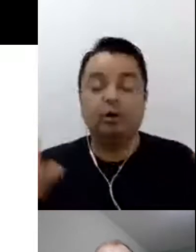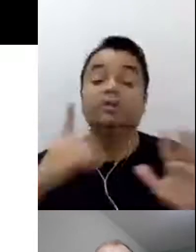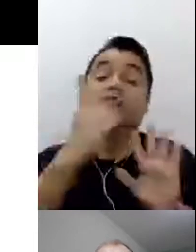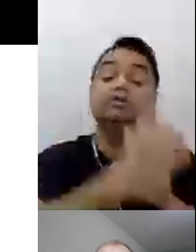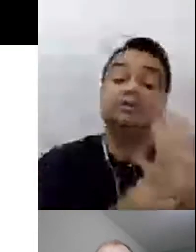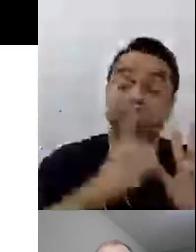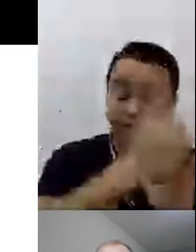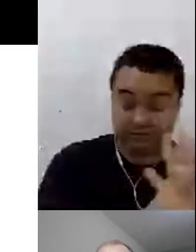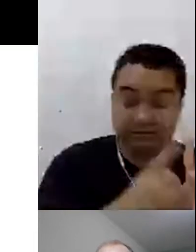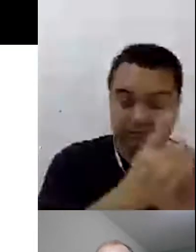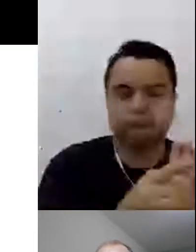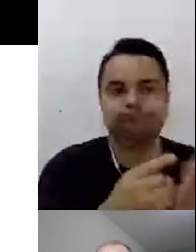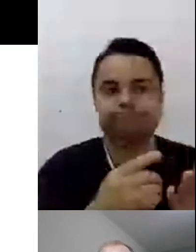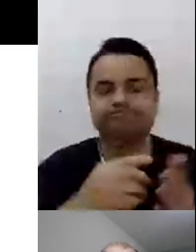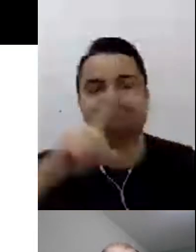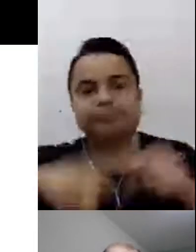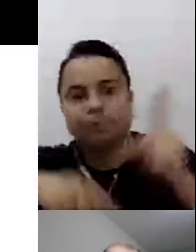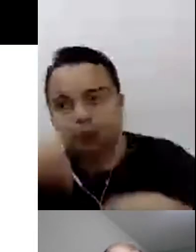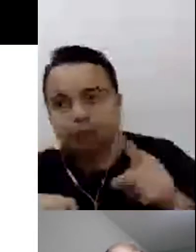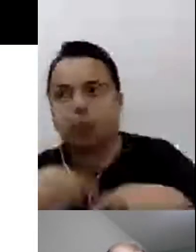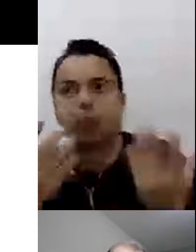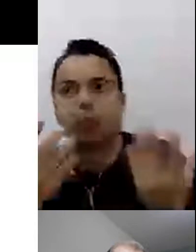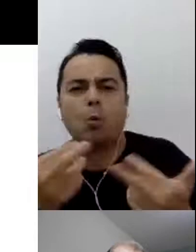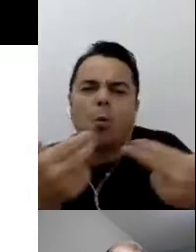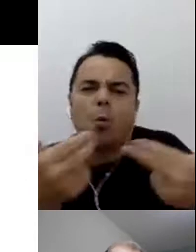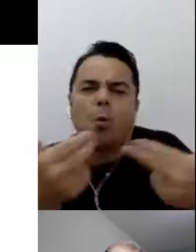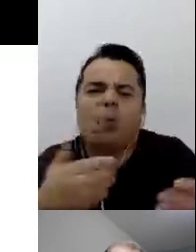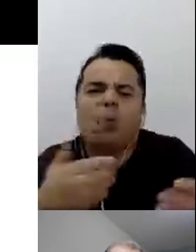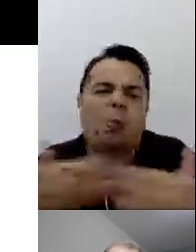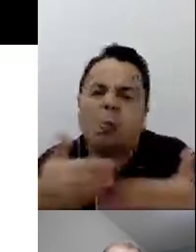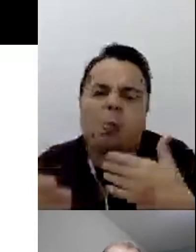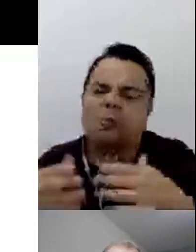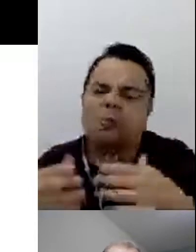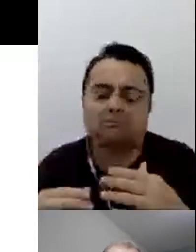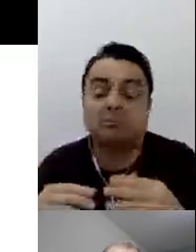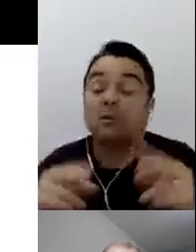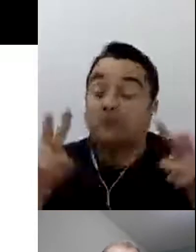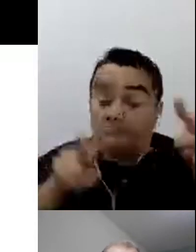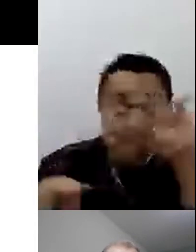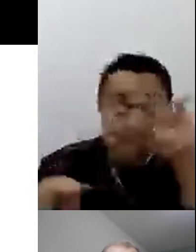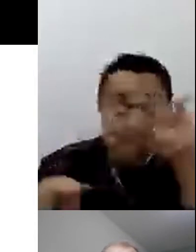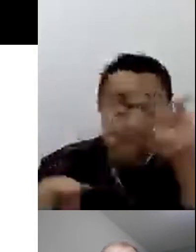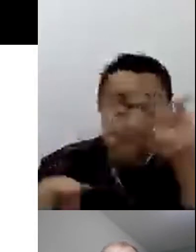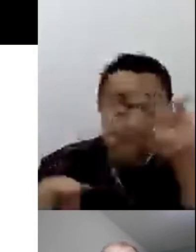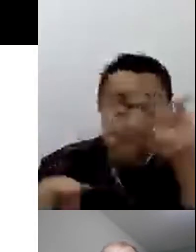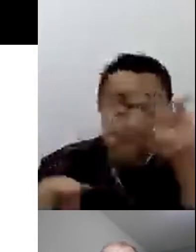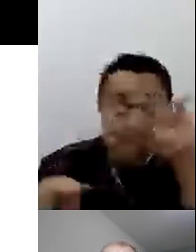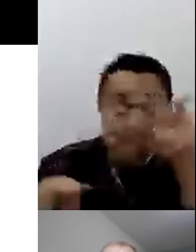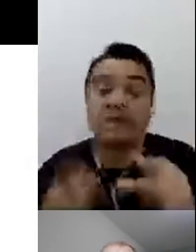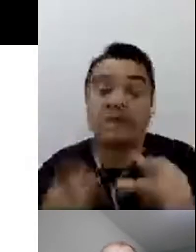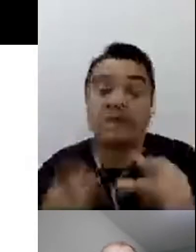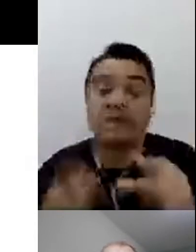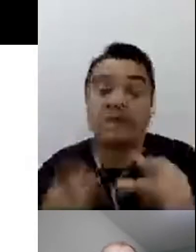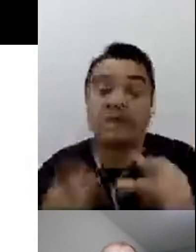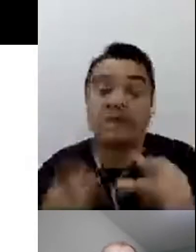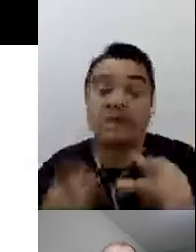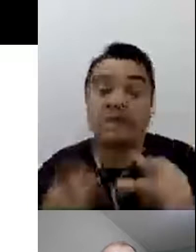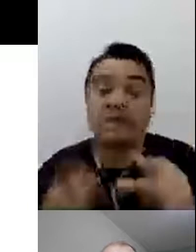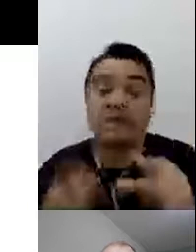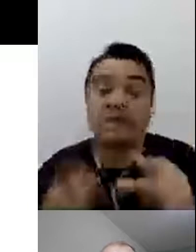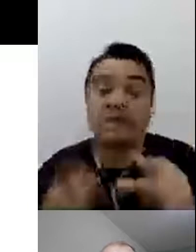digitalização de um produto ou uma coisa qualquer do mundo, e que visa você extrair informações